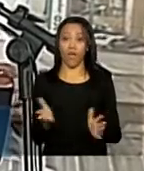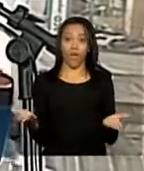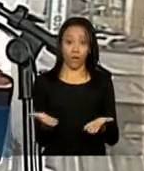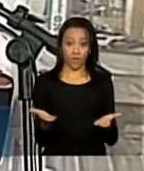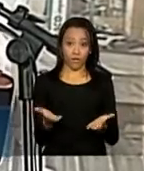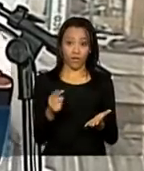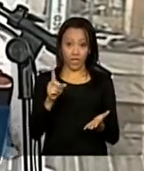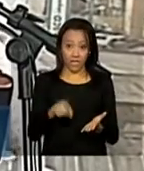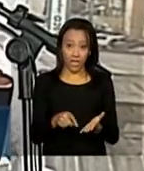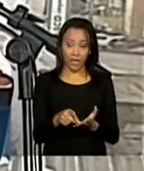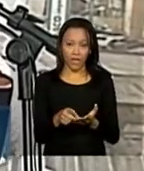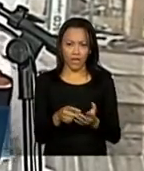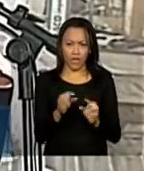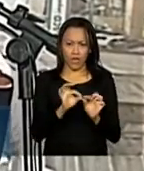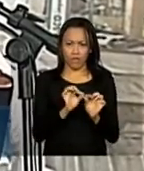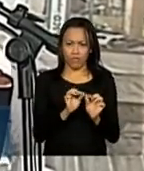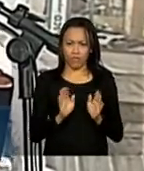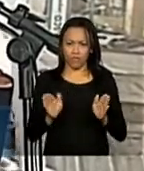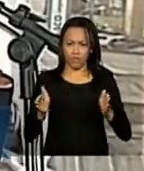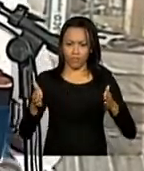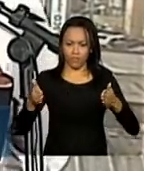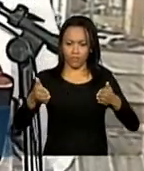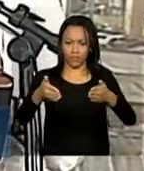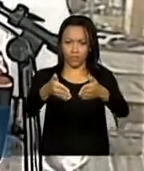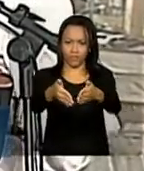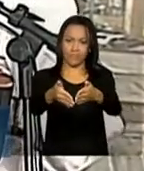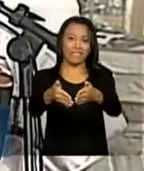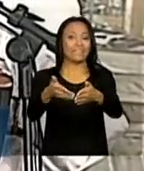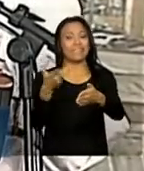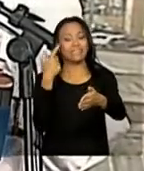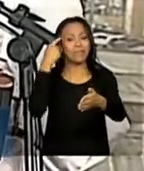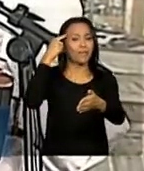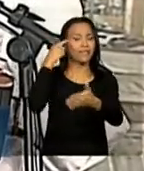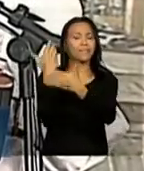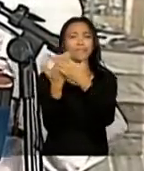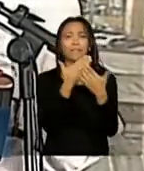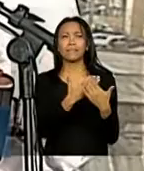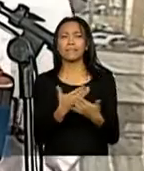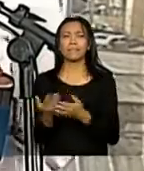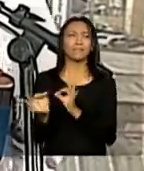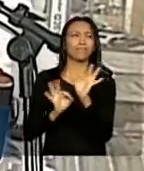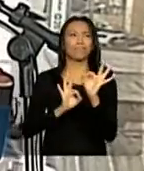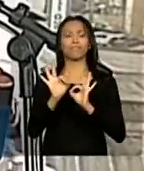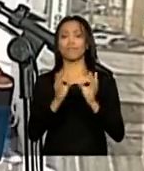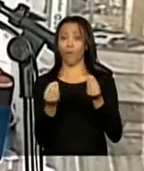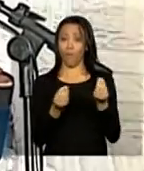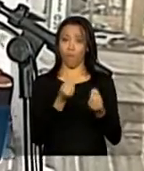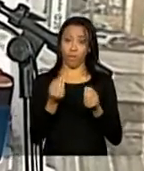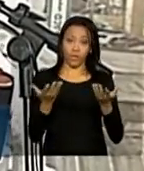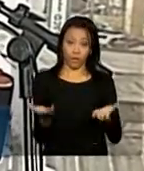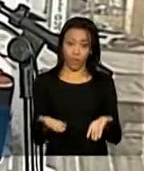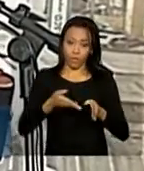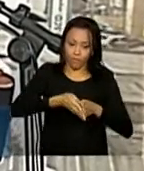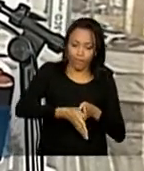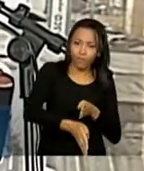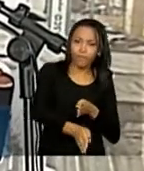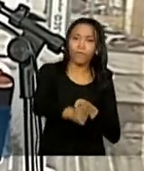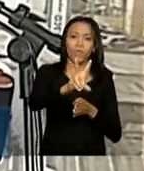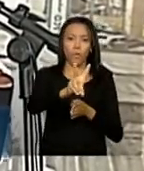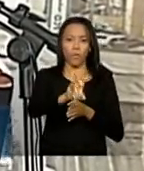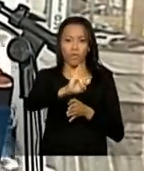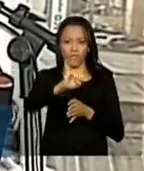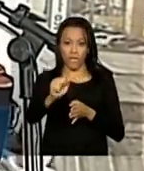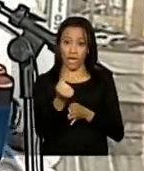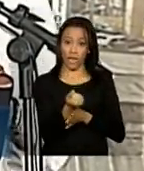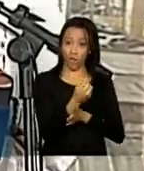um triângulo, um funil, nós precisamos pensar em algo mais arrojado. Então, uma pista que era de uma via que era